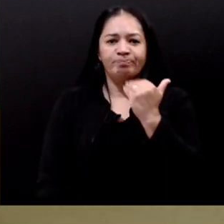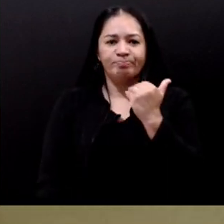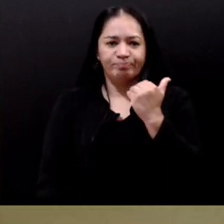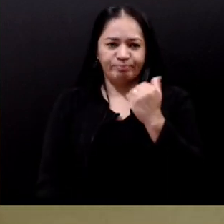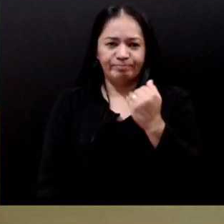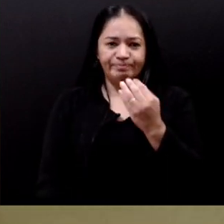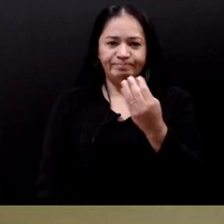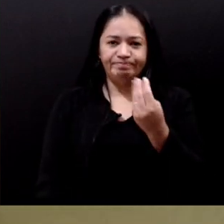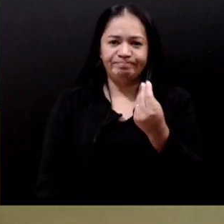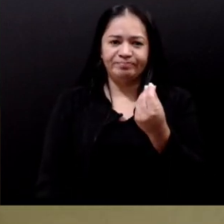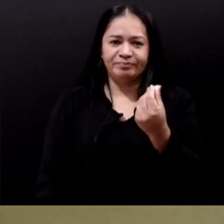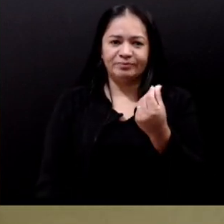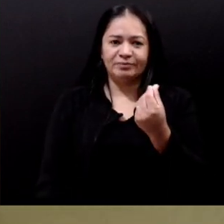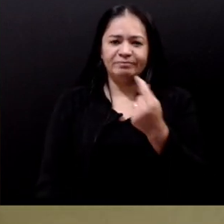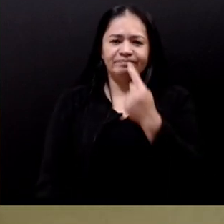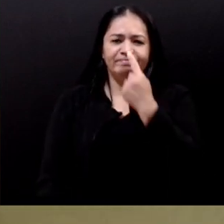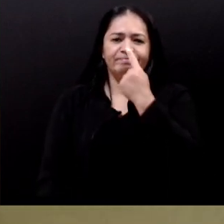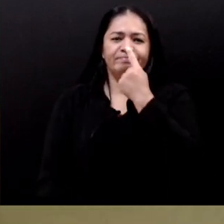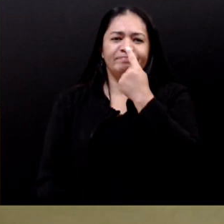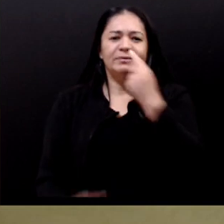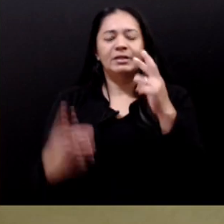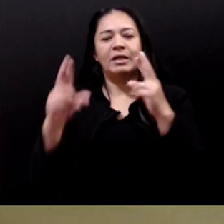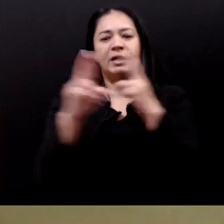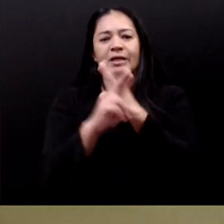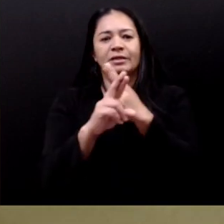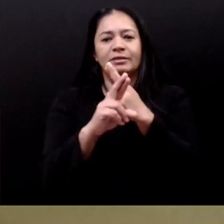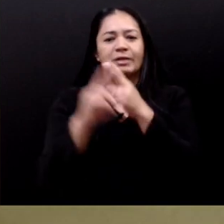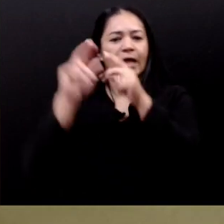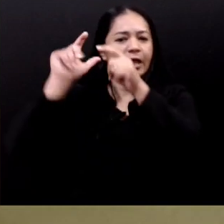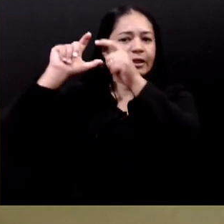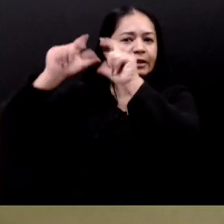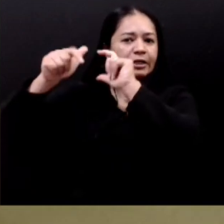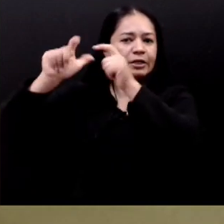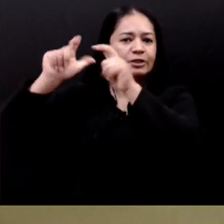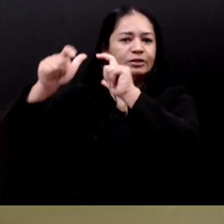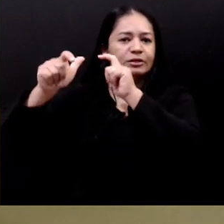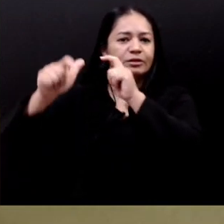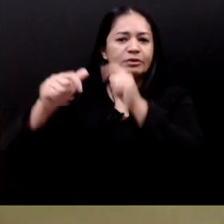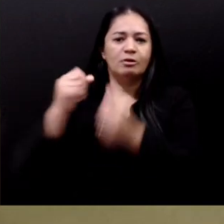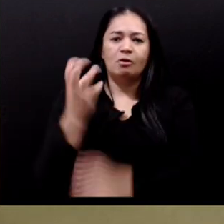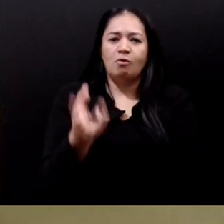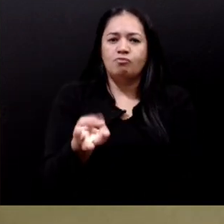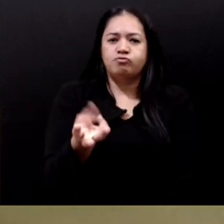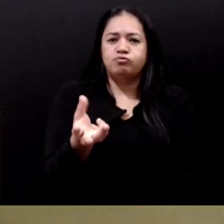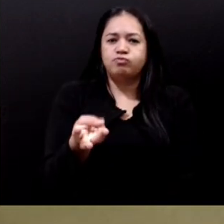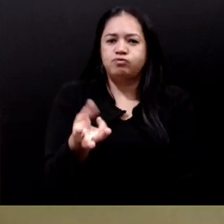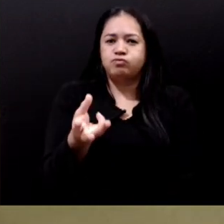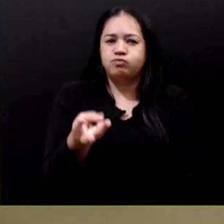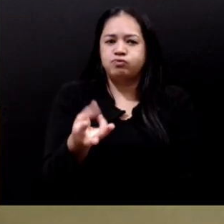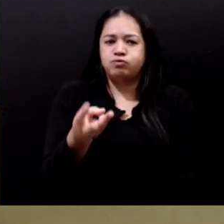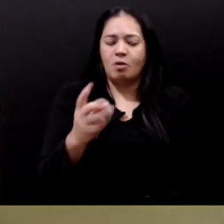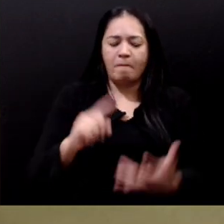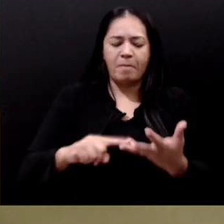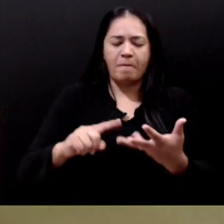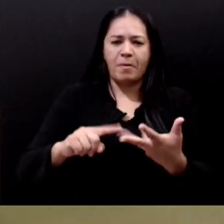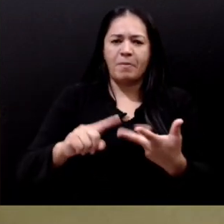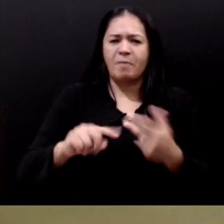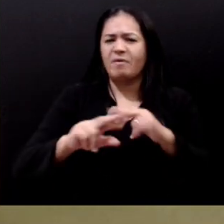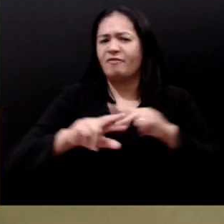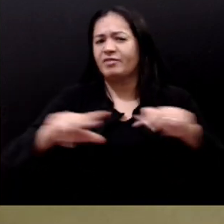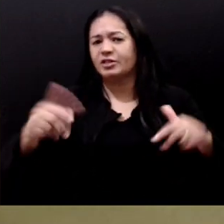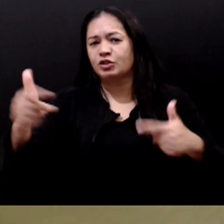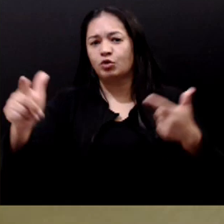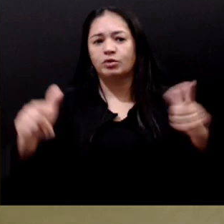intimamente relacionado a transtornos, né? Como compulsão, anorexia, bulimia. Além disso, existe uma tendência